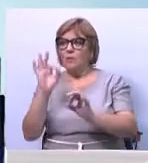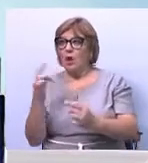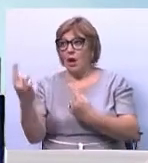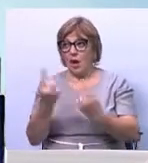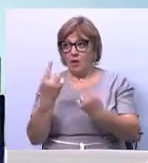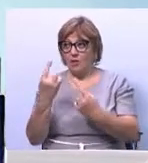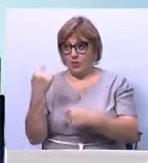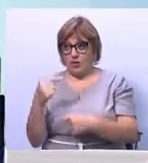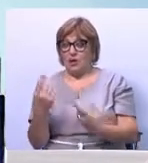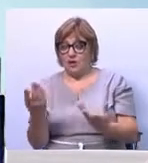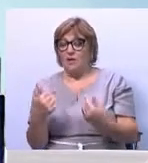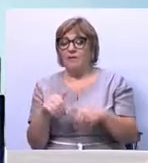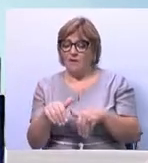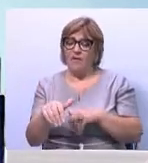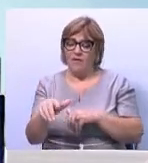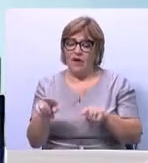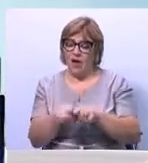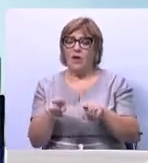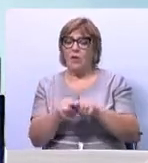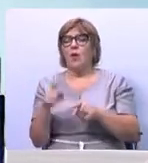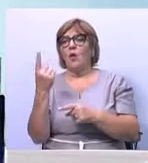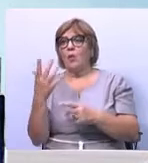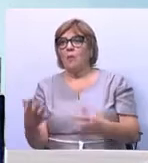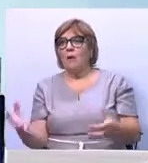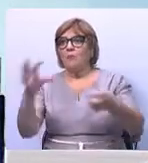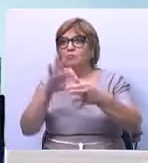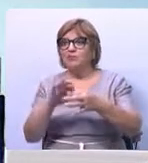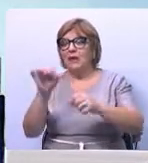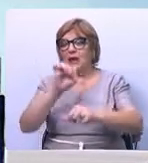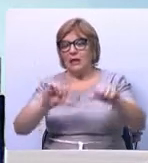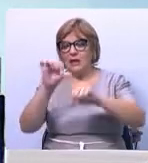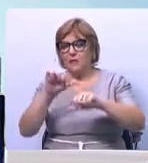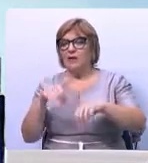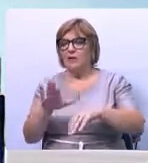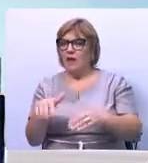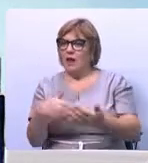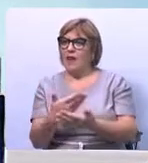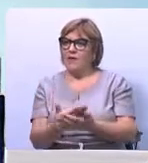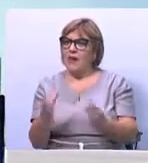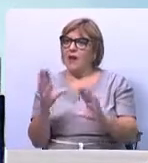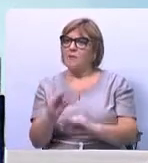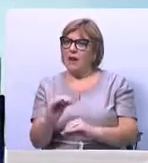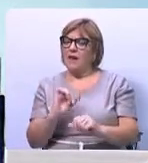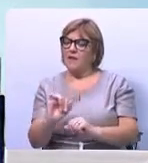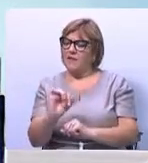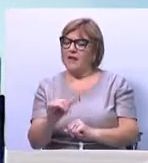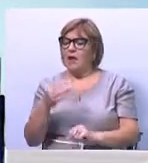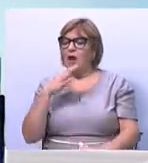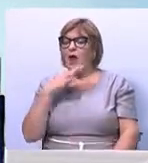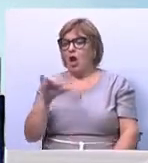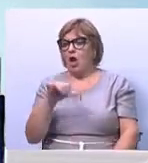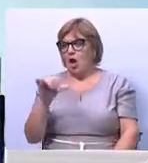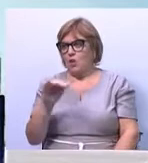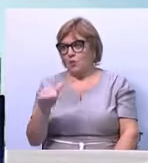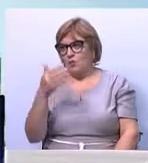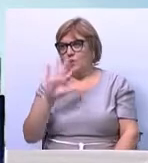individuais de cada um deles, vamos ter aqui uma fusão química, por assim dizer, que vai potenciar ainda mais a utilização destes mesmos óleos essenciais. E